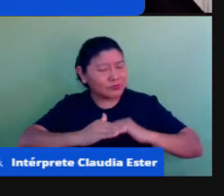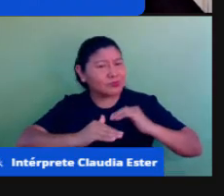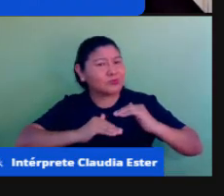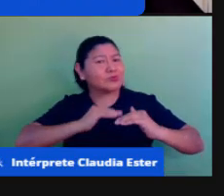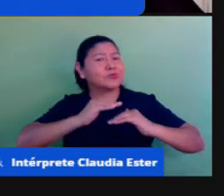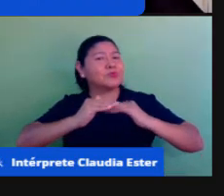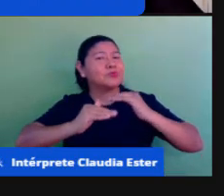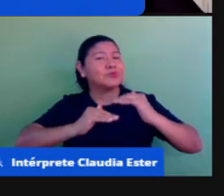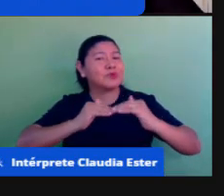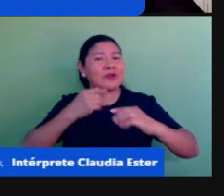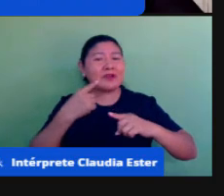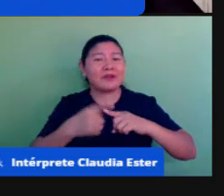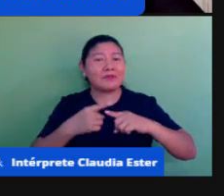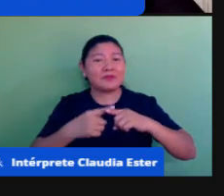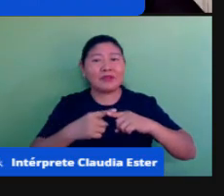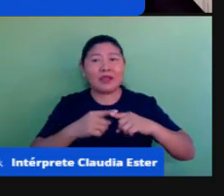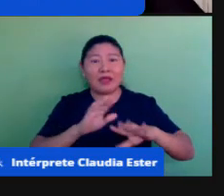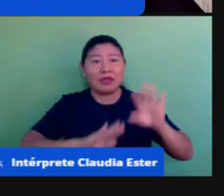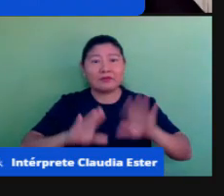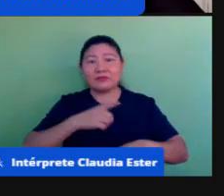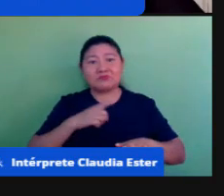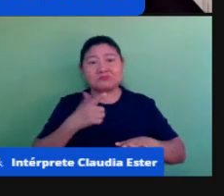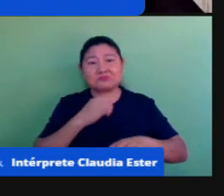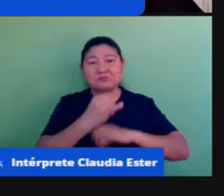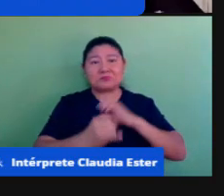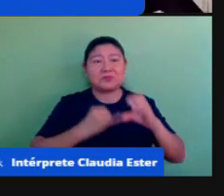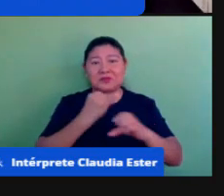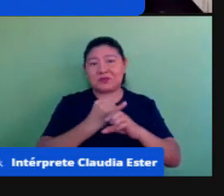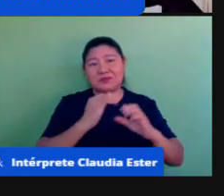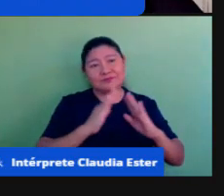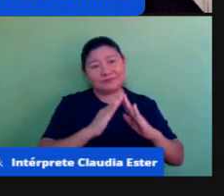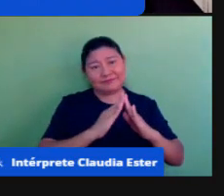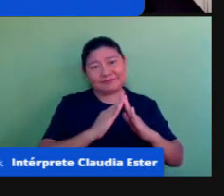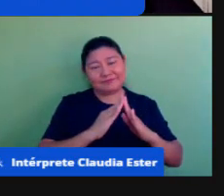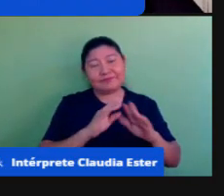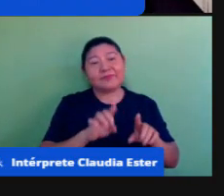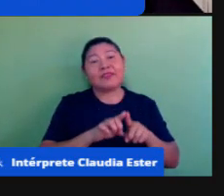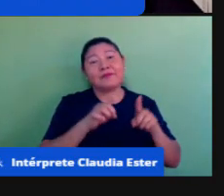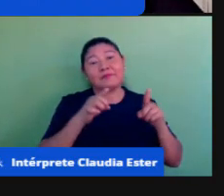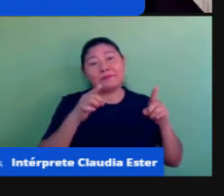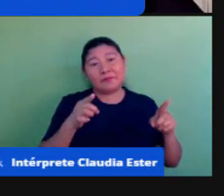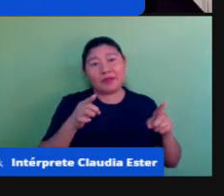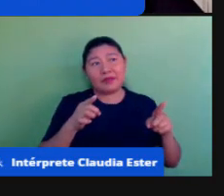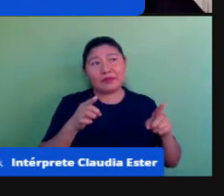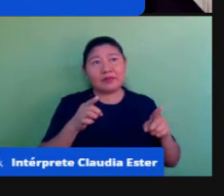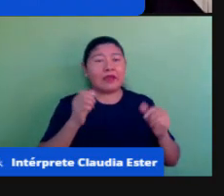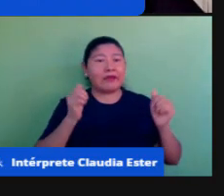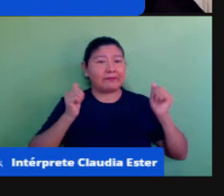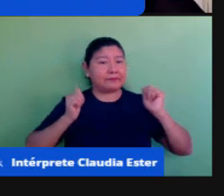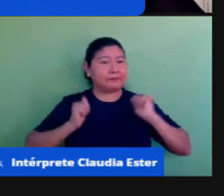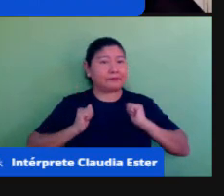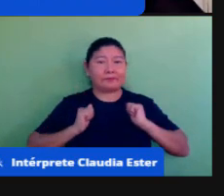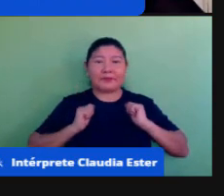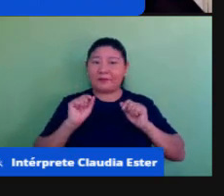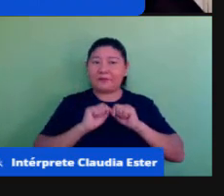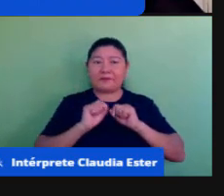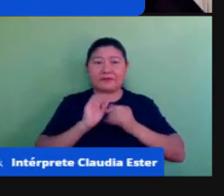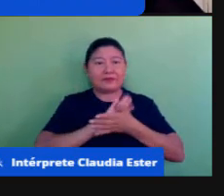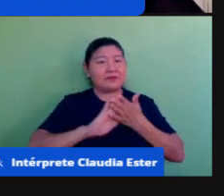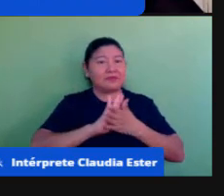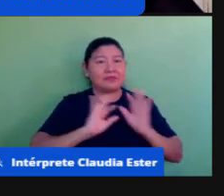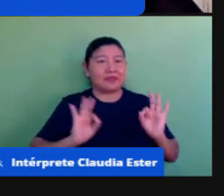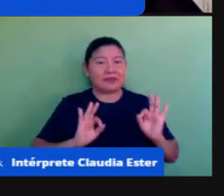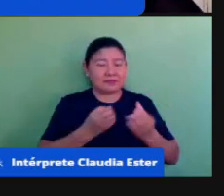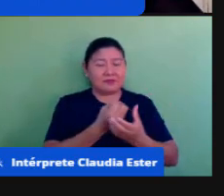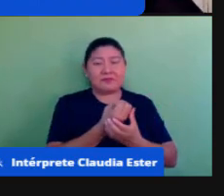uma ferramenta como essa em casa, tá? Mas nada, gente, impede que a